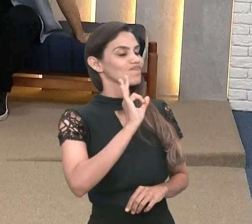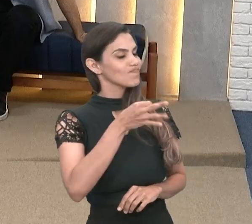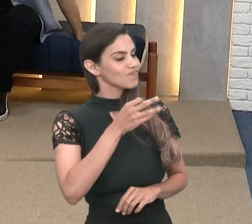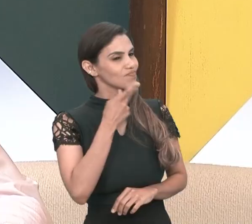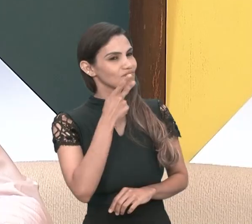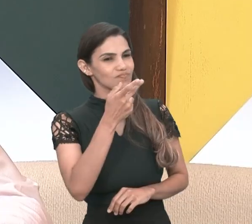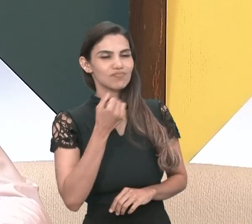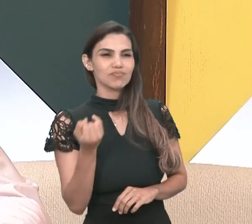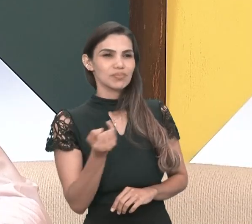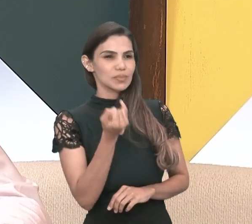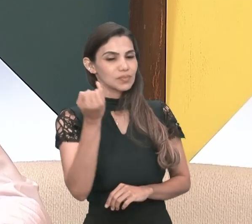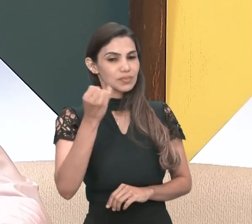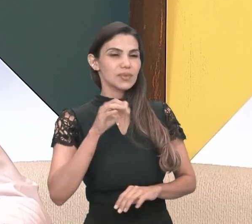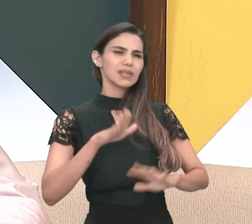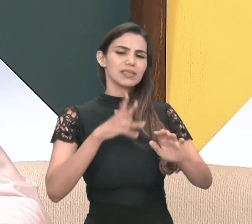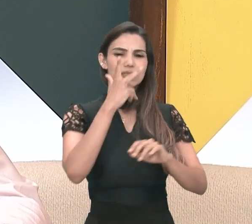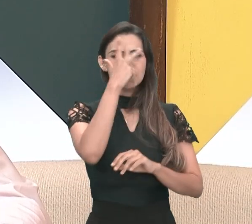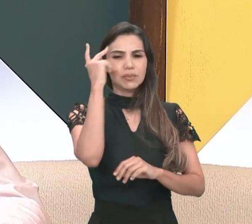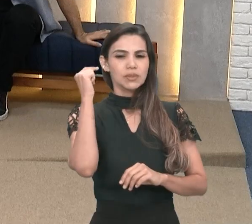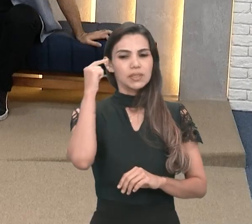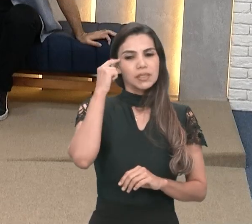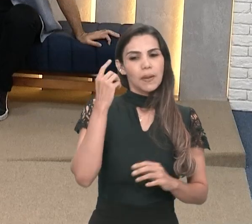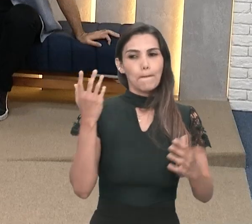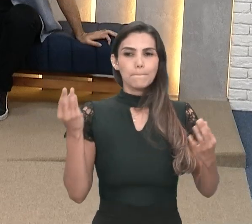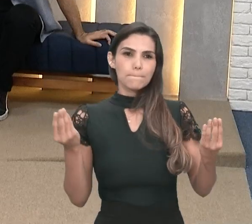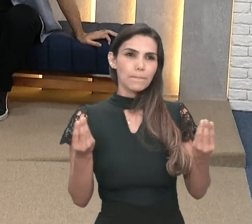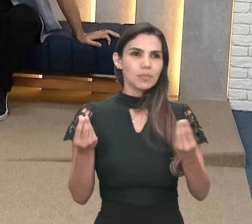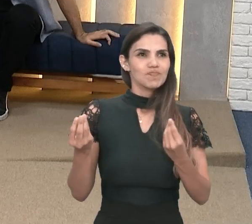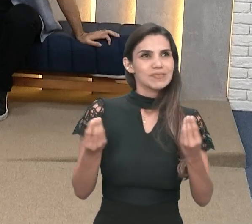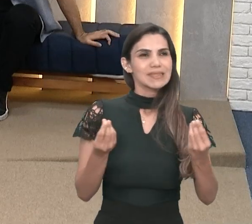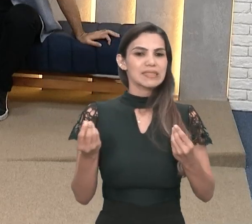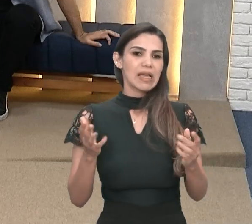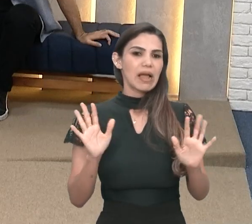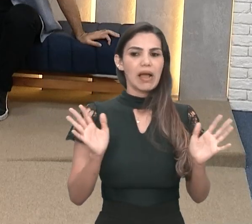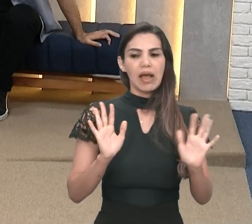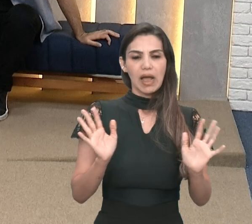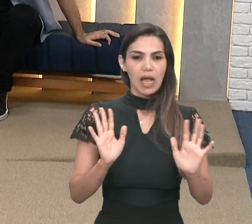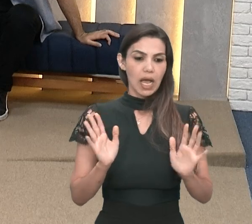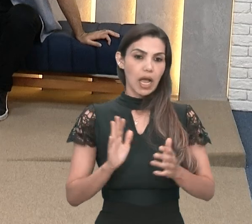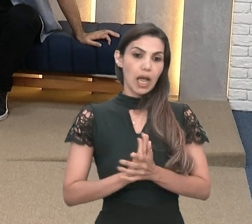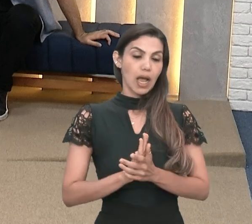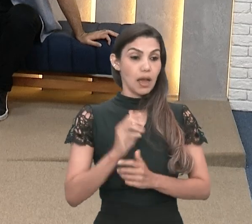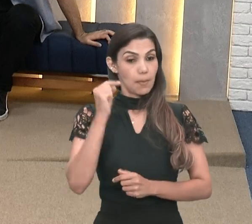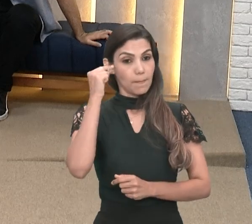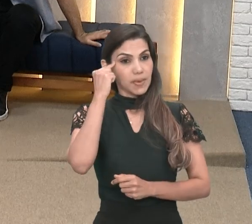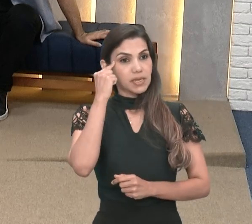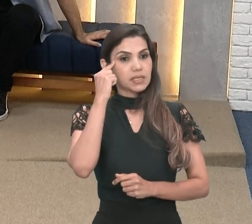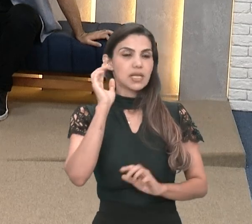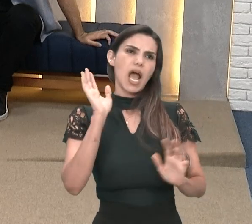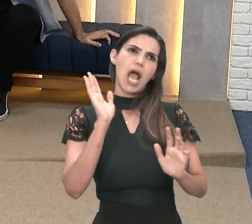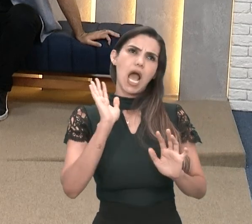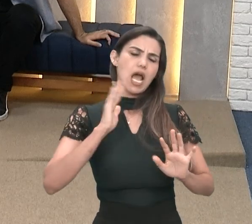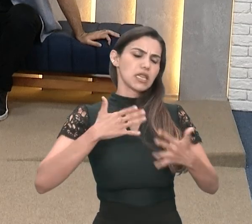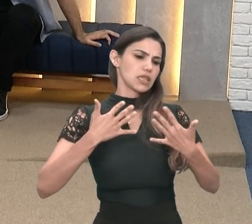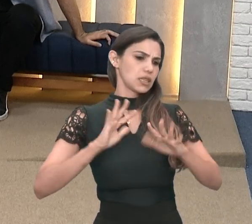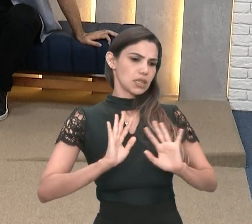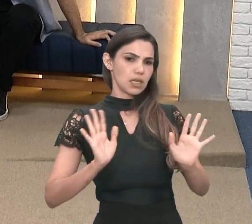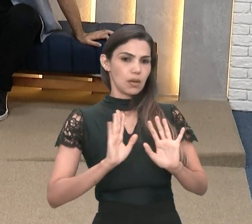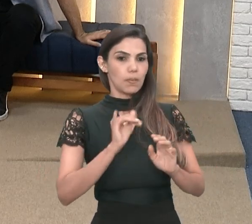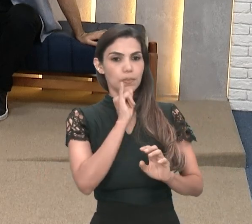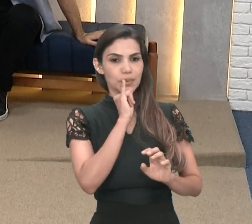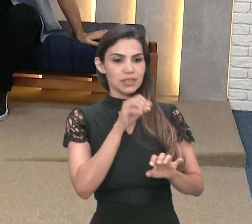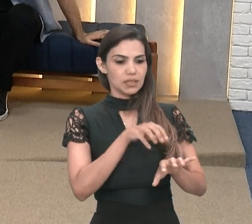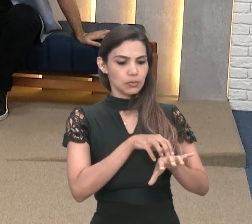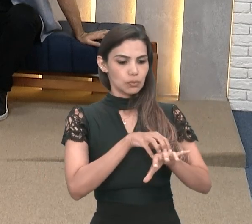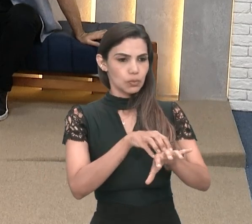importante, porque a tendência, às vezes, das pessoas é sempre ir para alguma extremidade. É